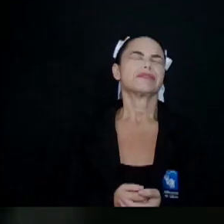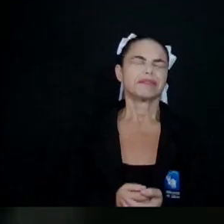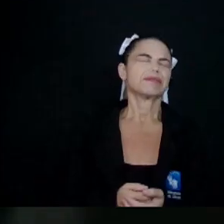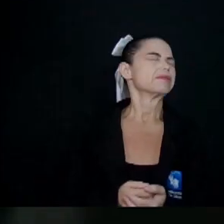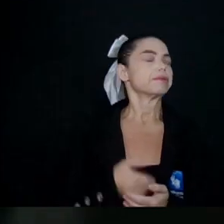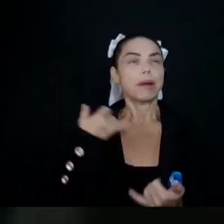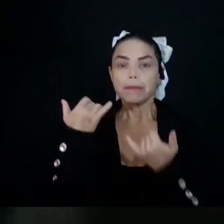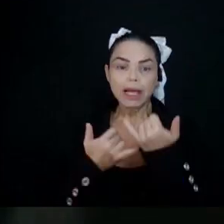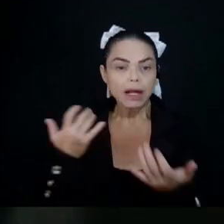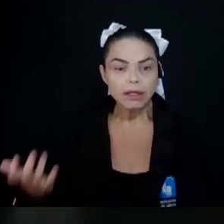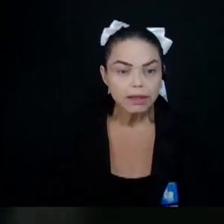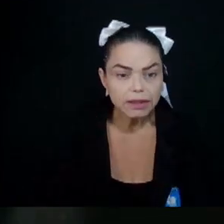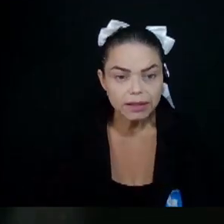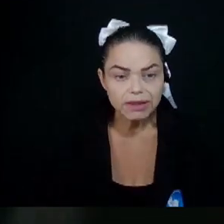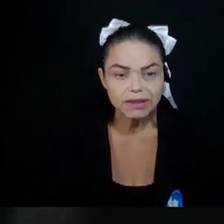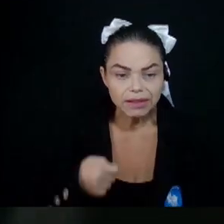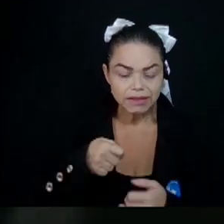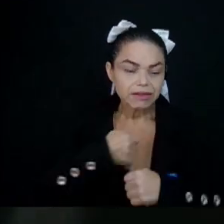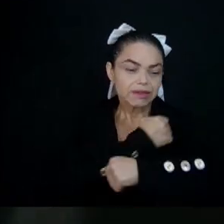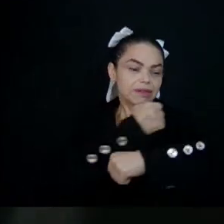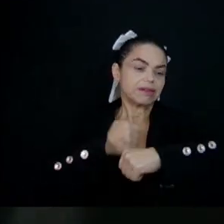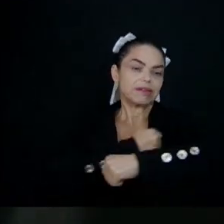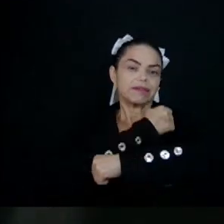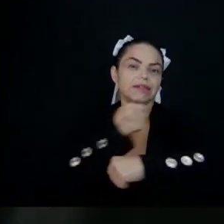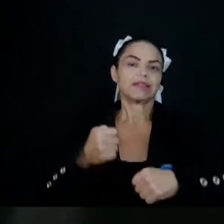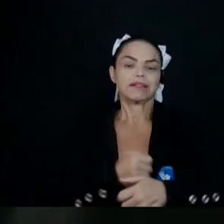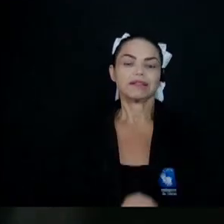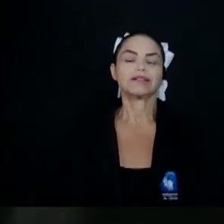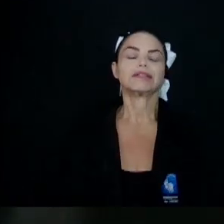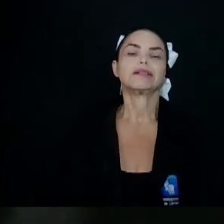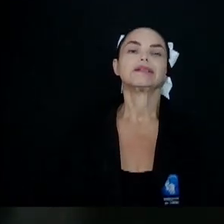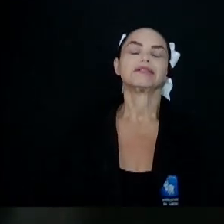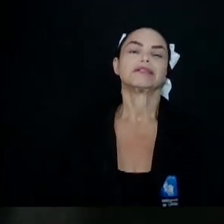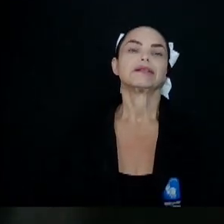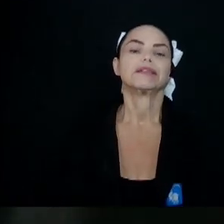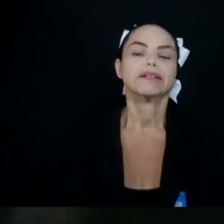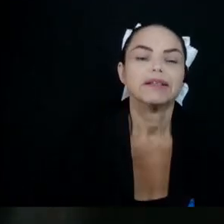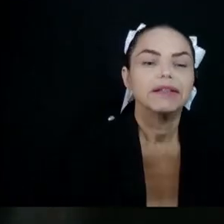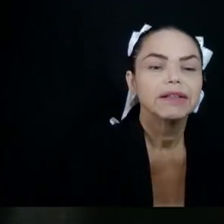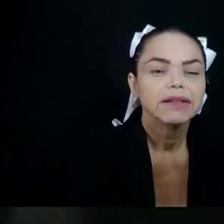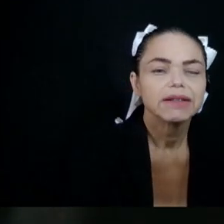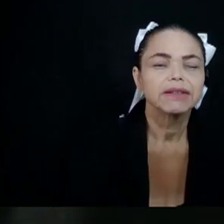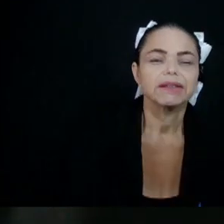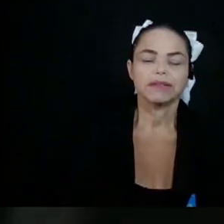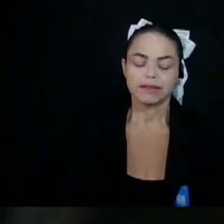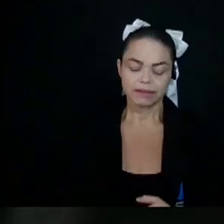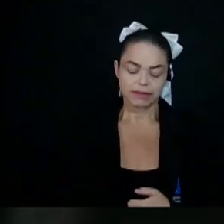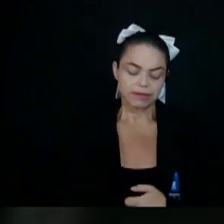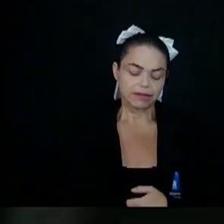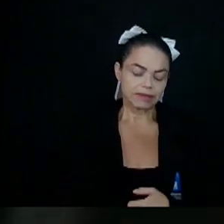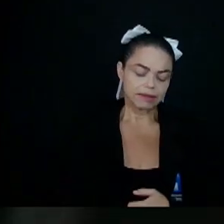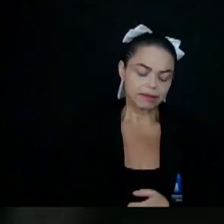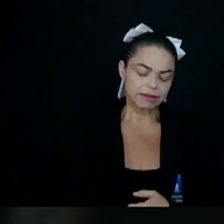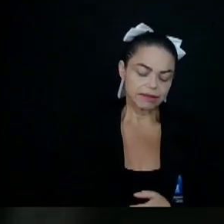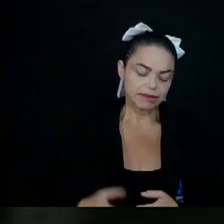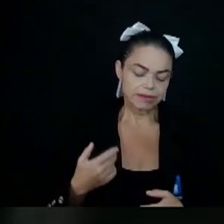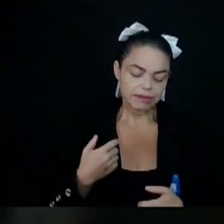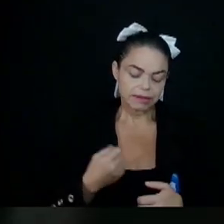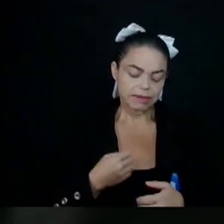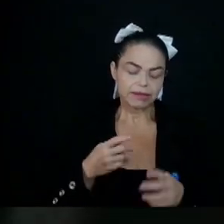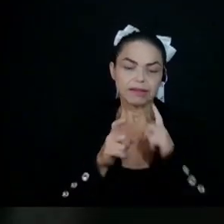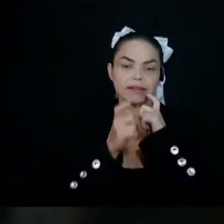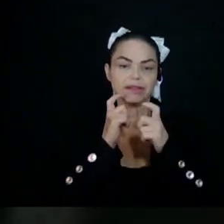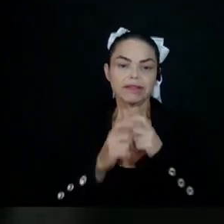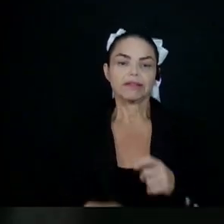uma comida. Vai todo mundo para a cozinha. A cozinha hoje é um lugar um ambiente tão gostoso, né, de reunião da família. Então, de repente,